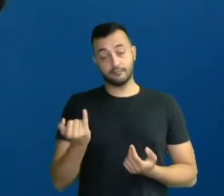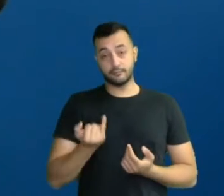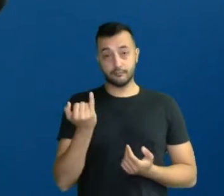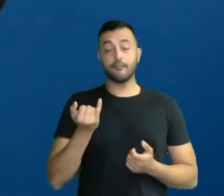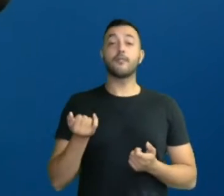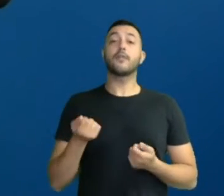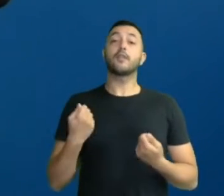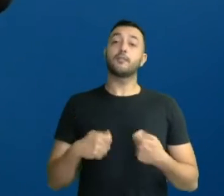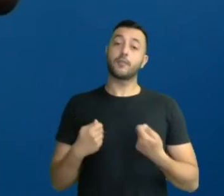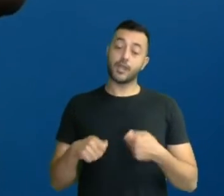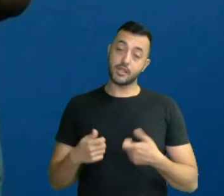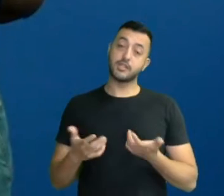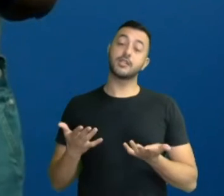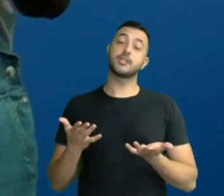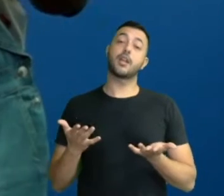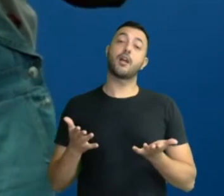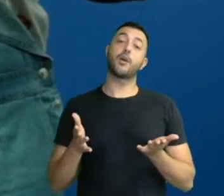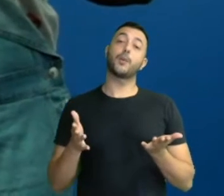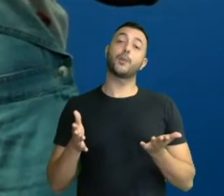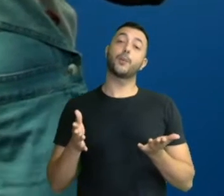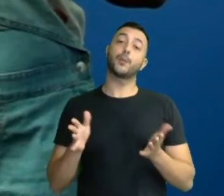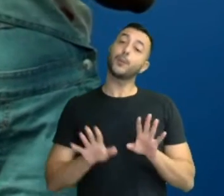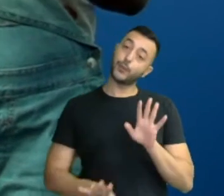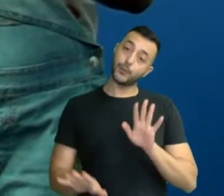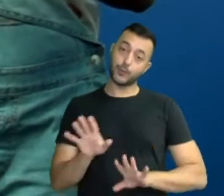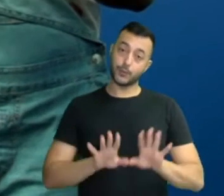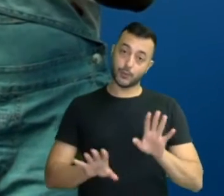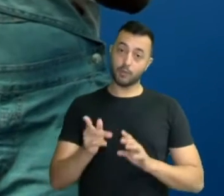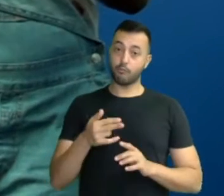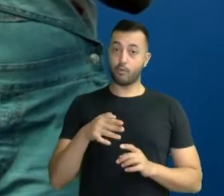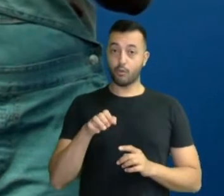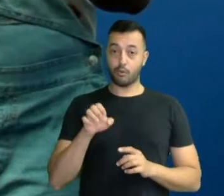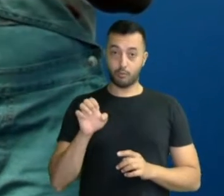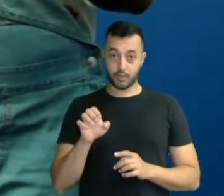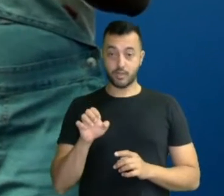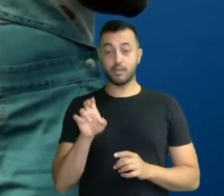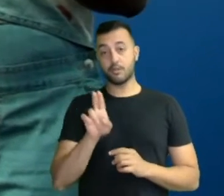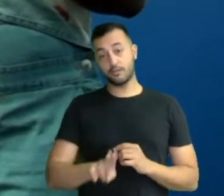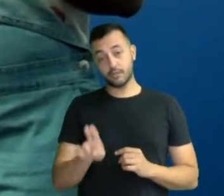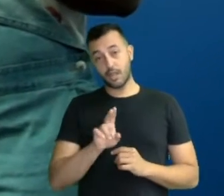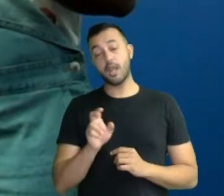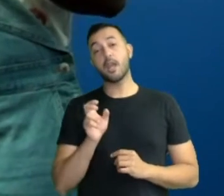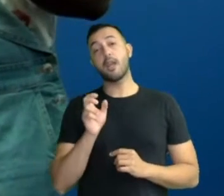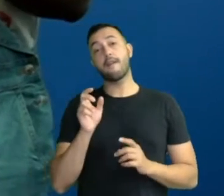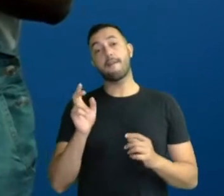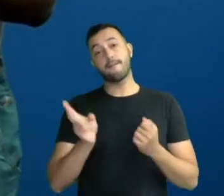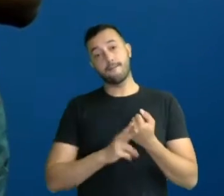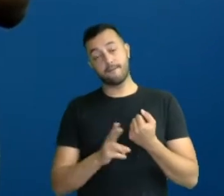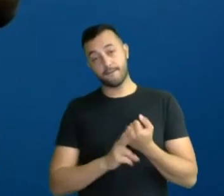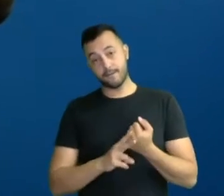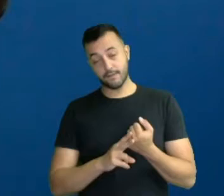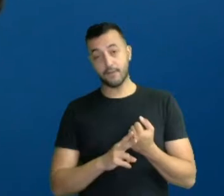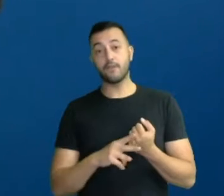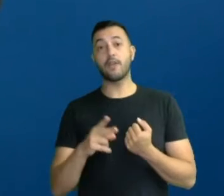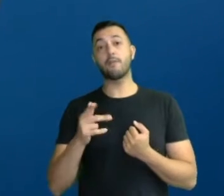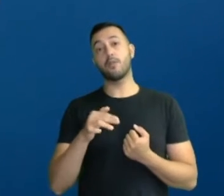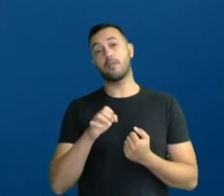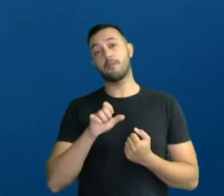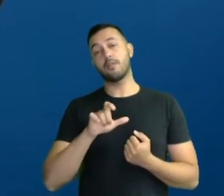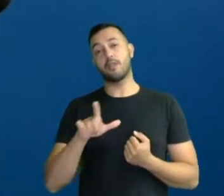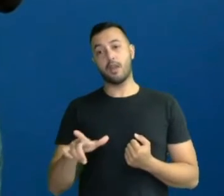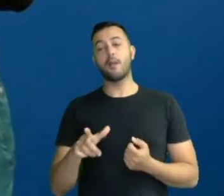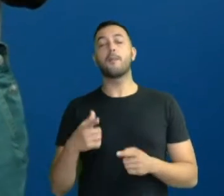esse cuidado de sempre usar o pronome átono quando a gente está usando o verbo na sua forma